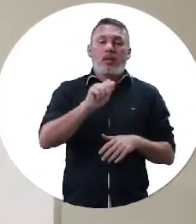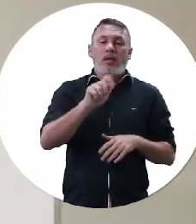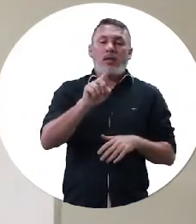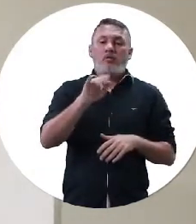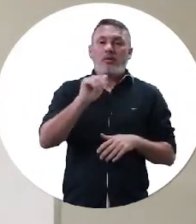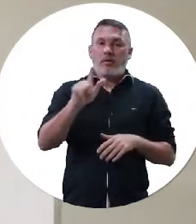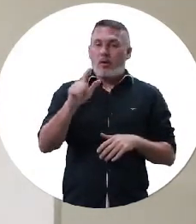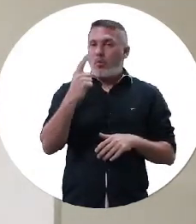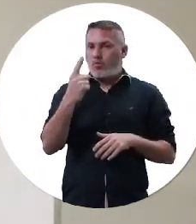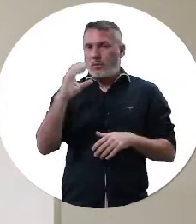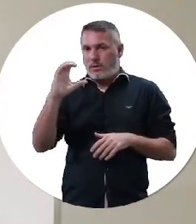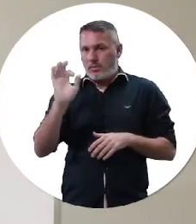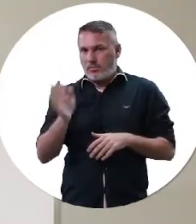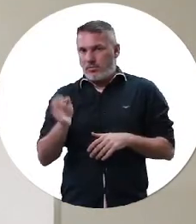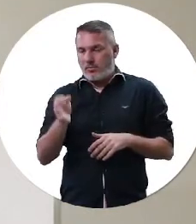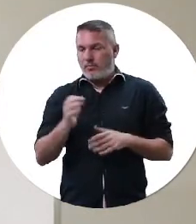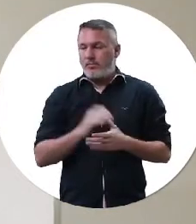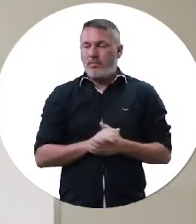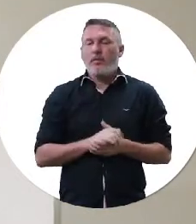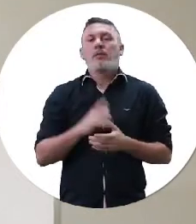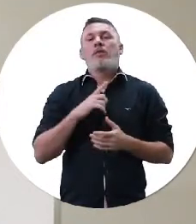Propanoato.